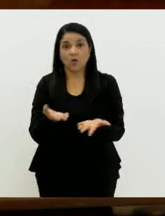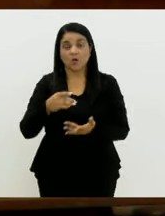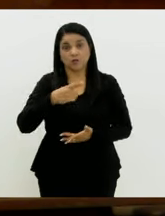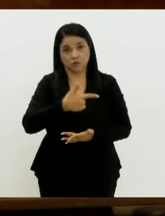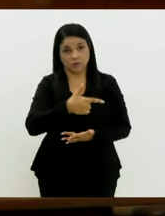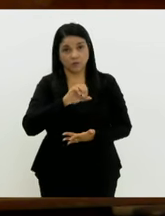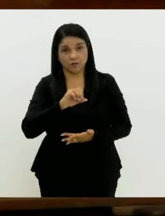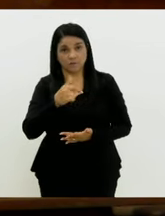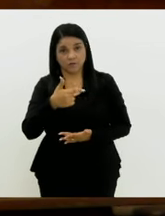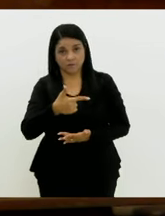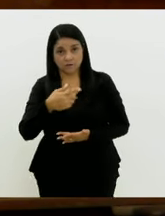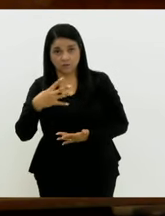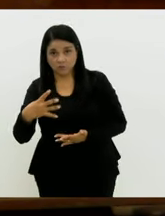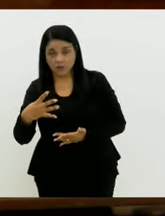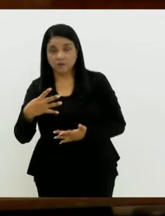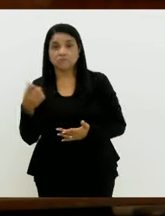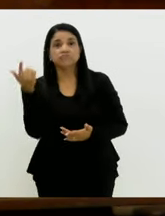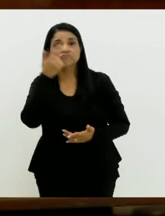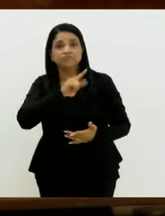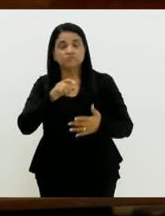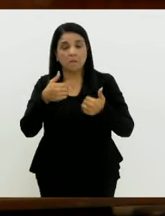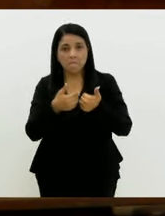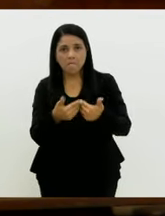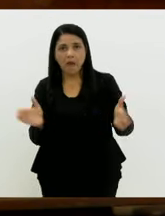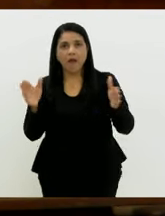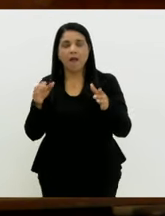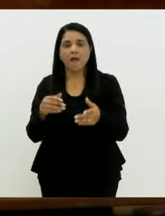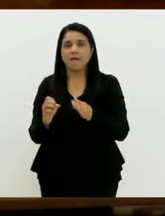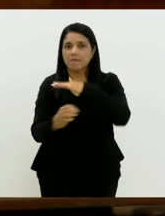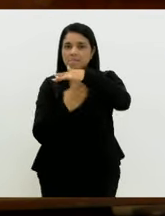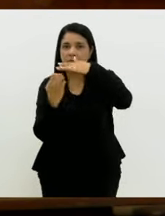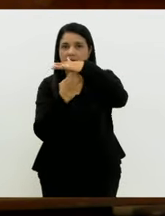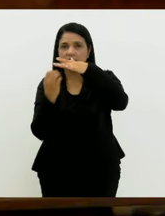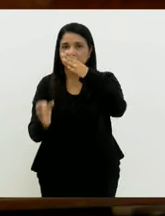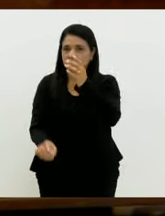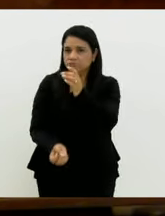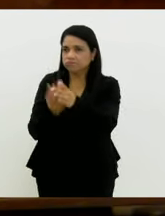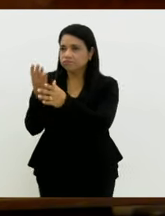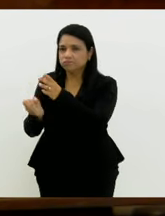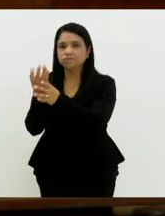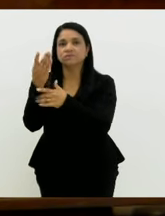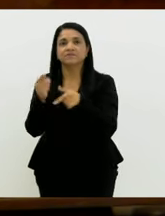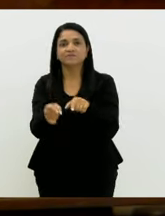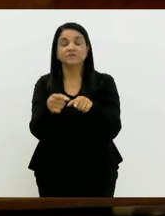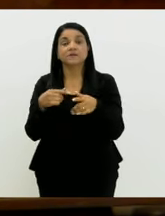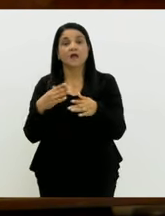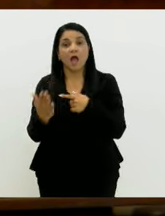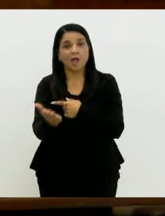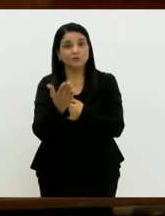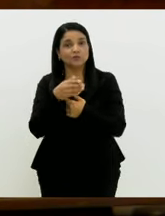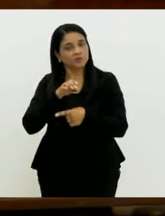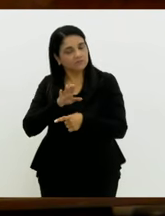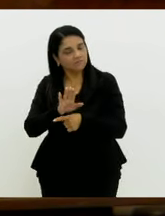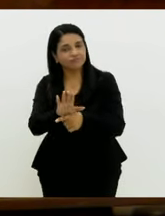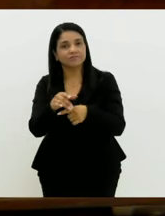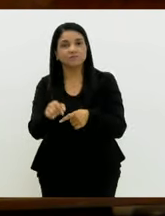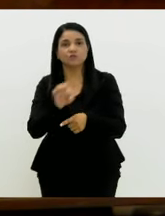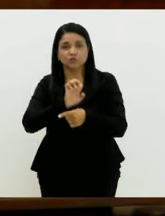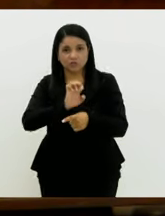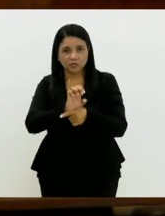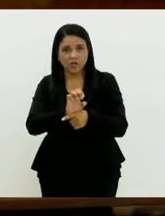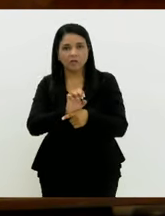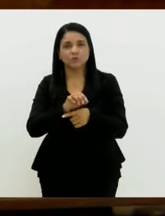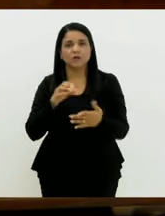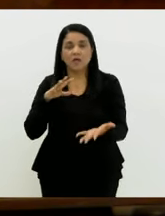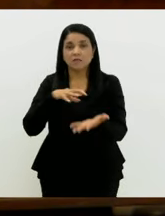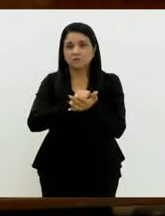com recorde de abertura de empresas no Rio de Janeiro. A Junta Comercial do Estado registrou